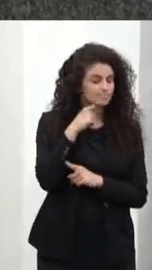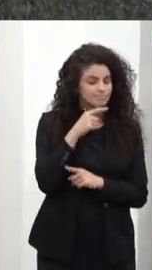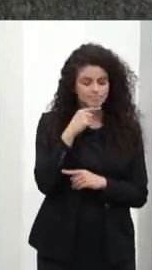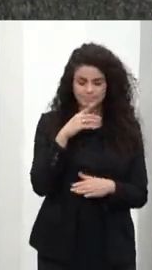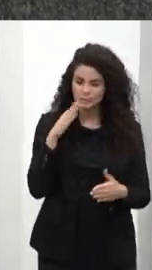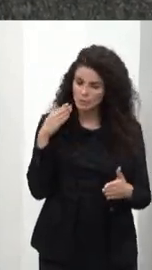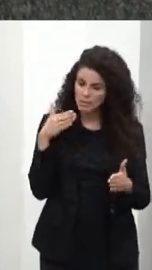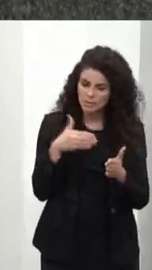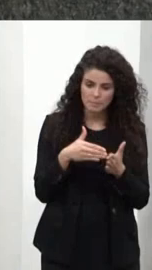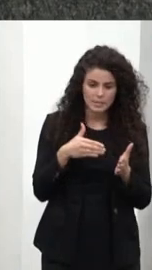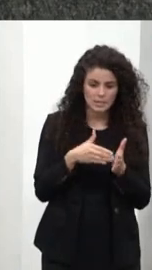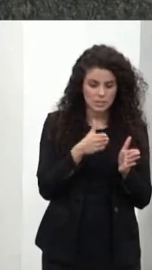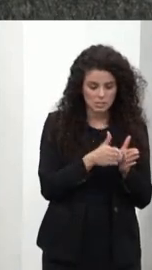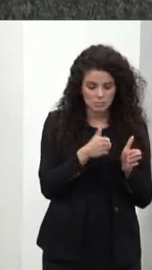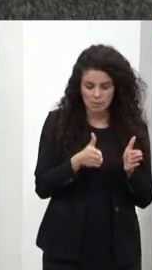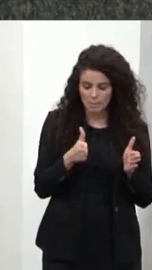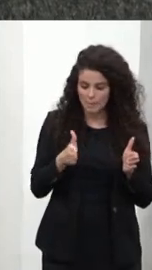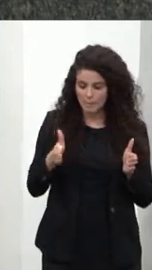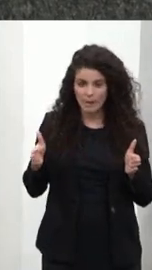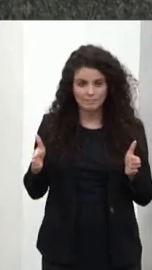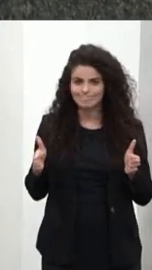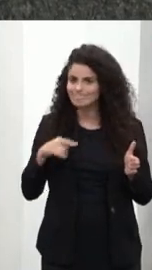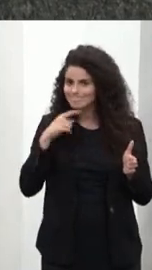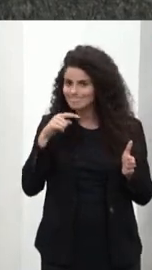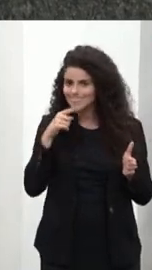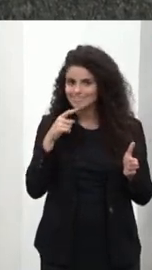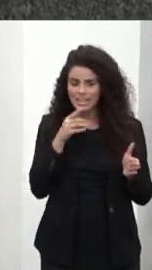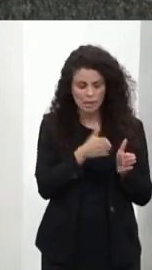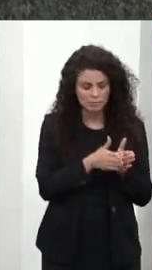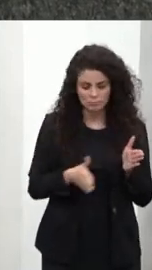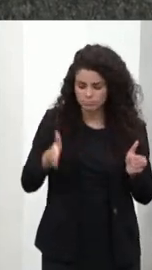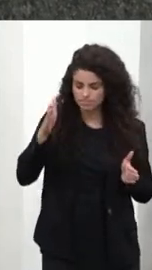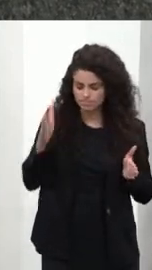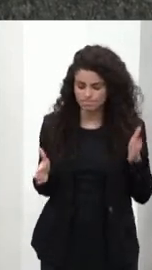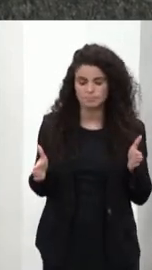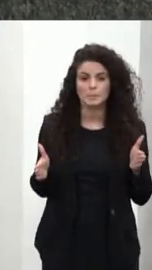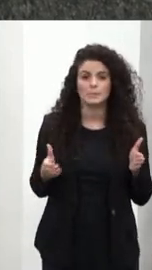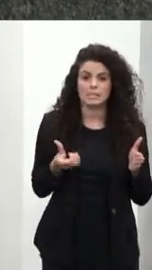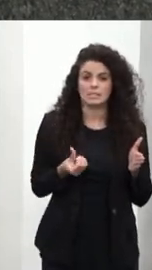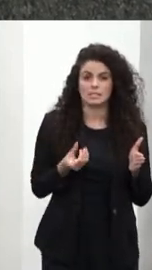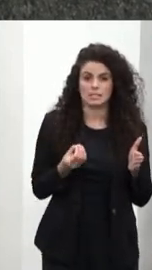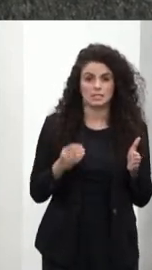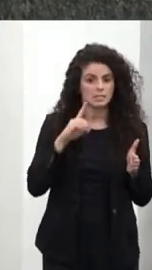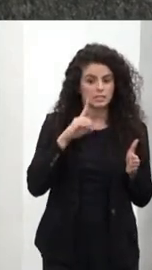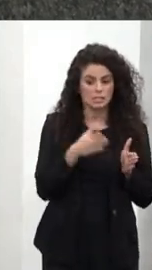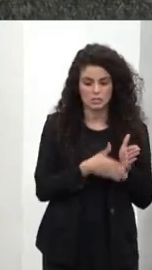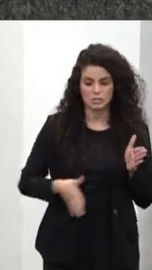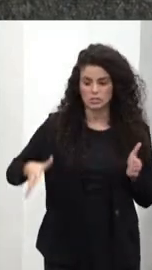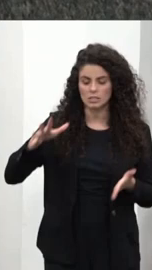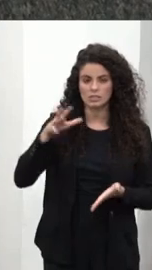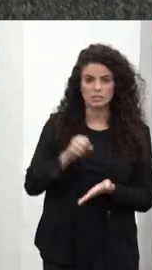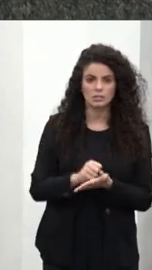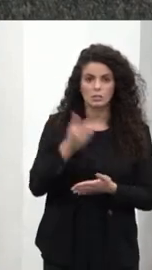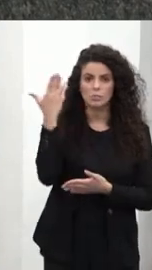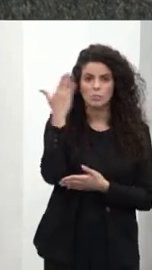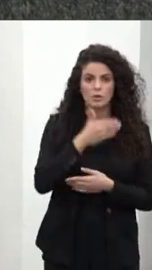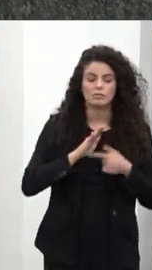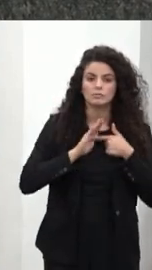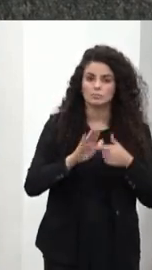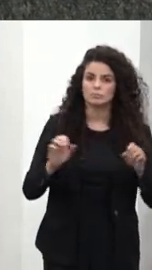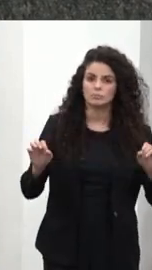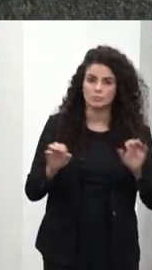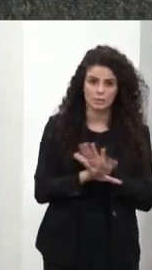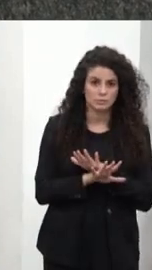então tá muito atento né pressionando meu já já foi já foi já escreveu cadê o comprovante né porque pelo menos